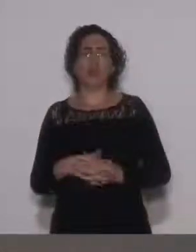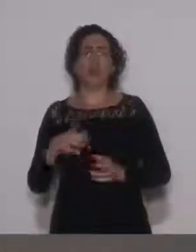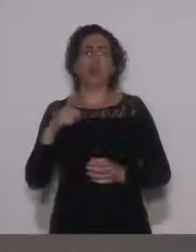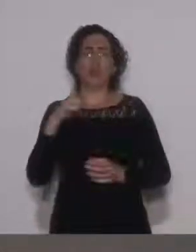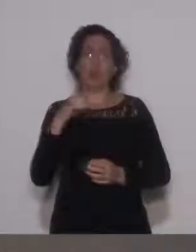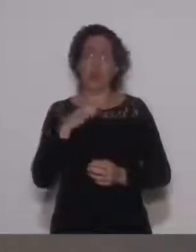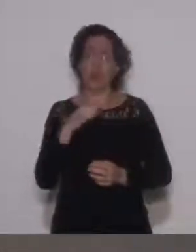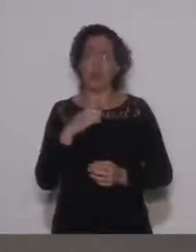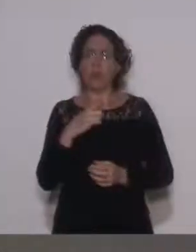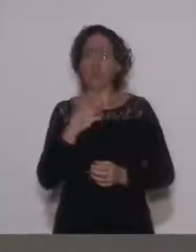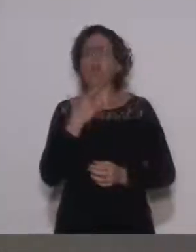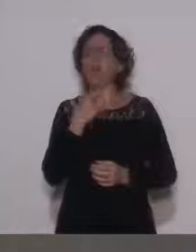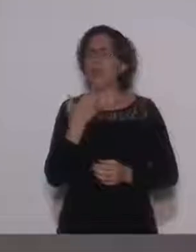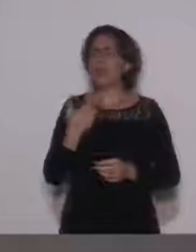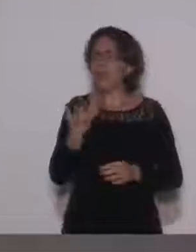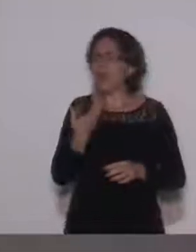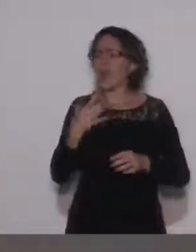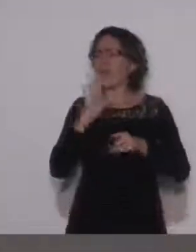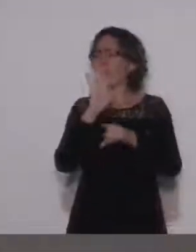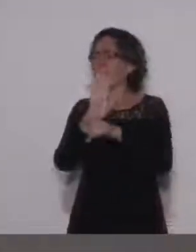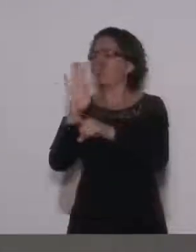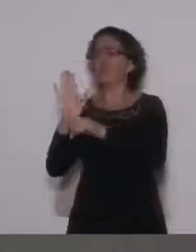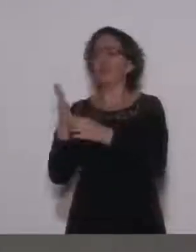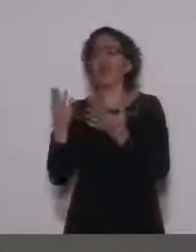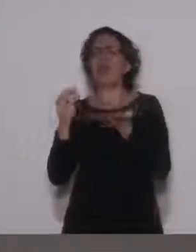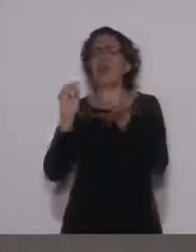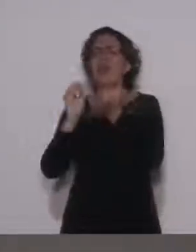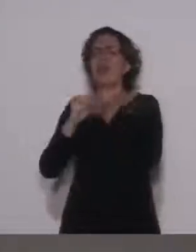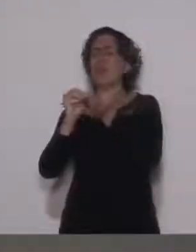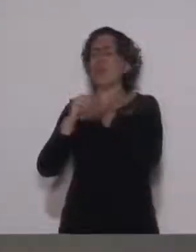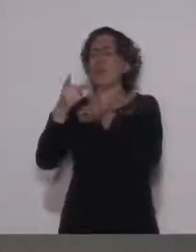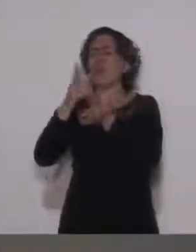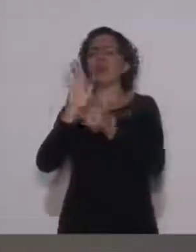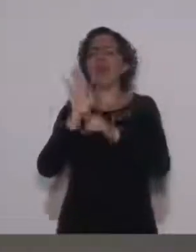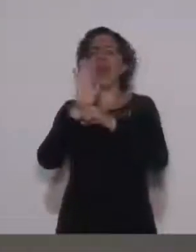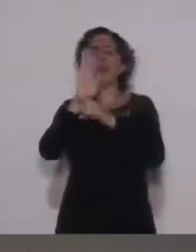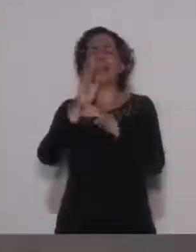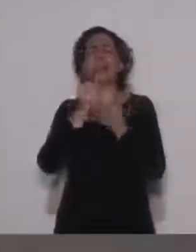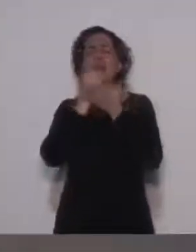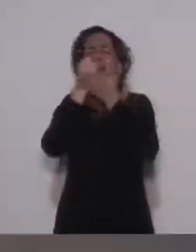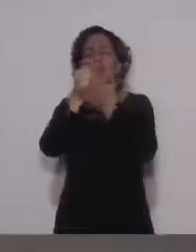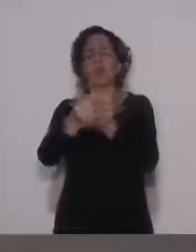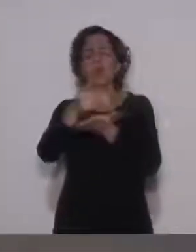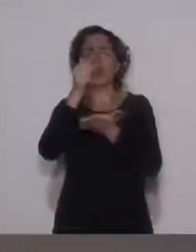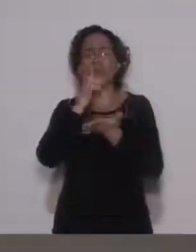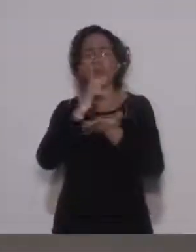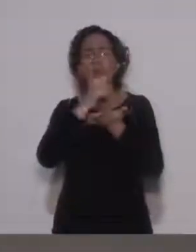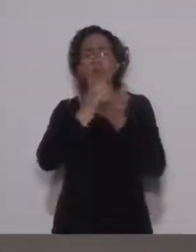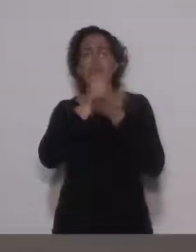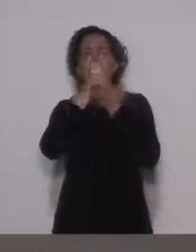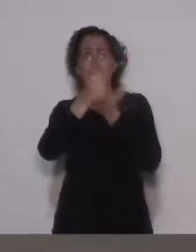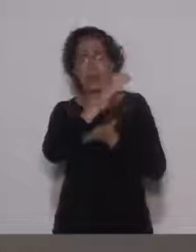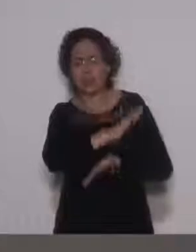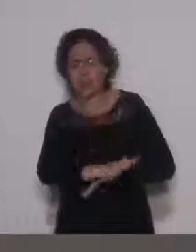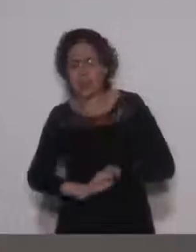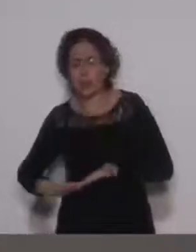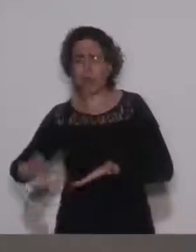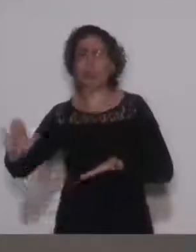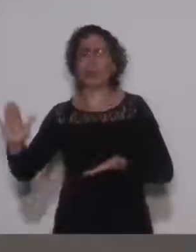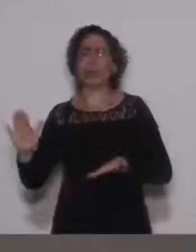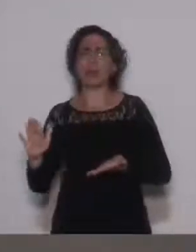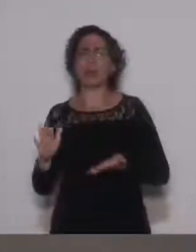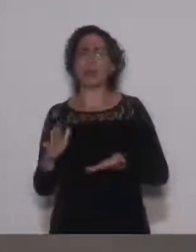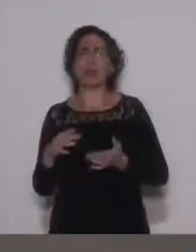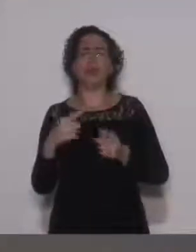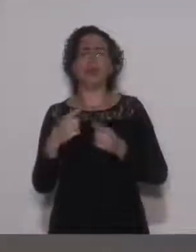cria aquela expectativa. Por que não cuida do auxiliar, por exemplo? Por que não define esse assunto? Por que a gente não